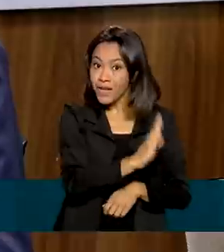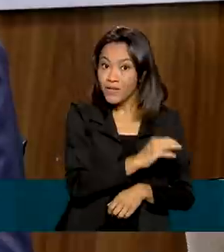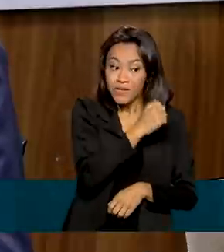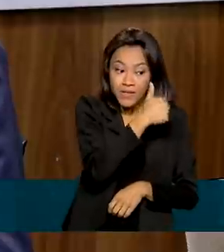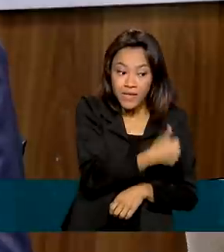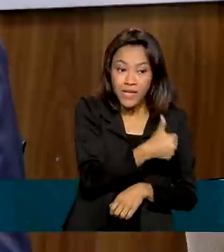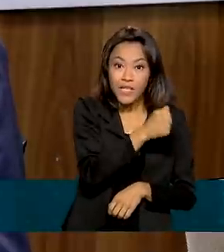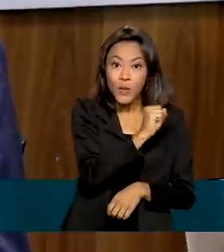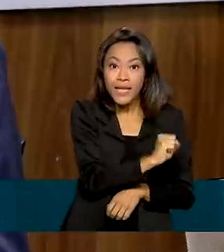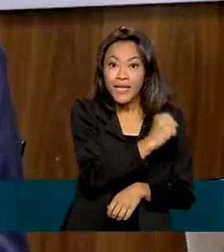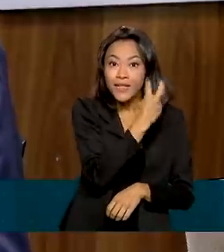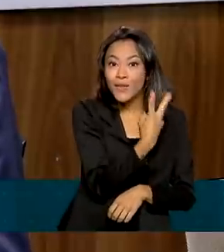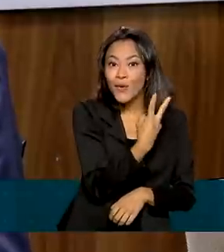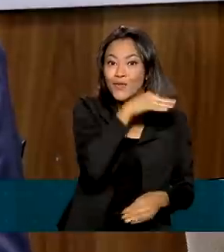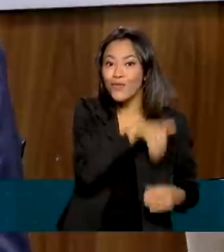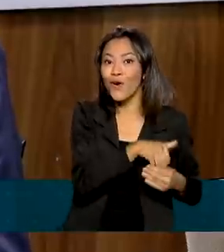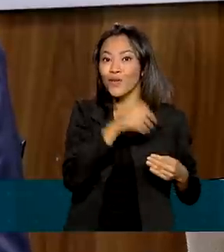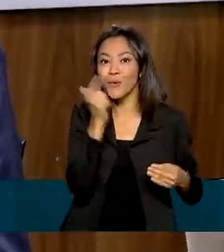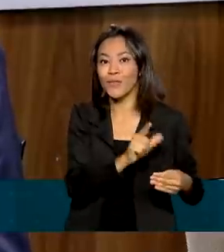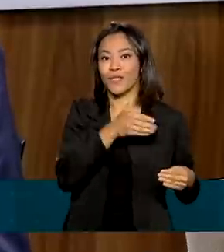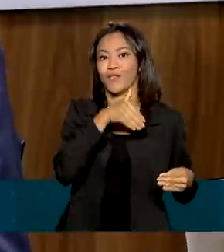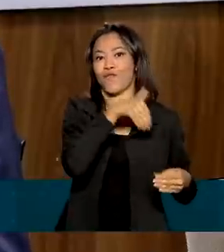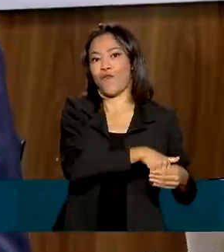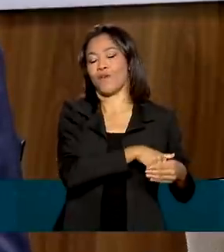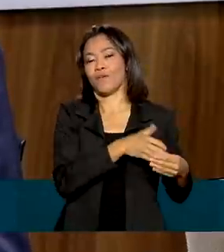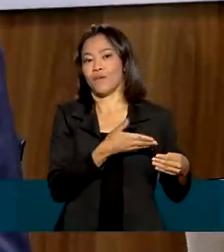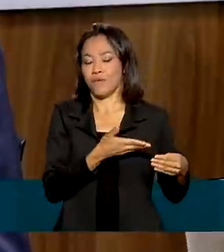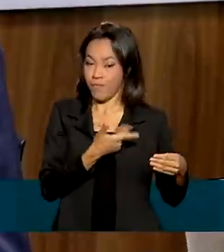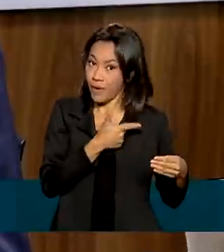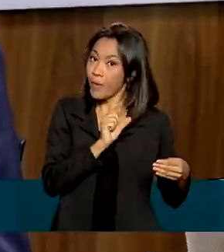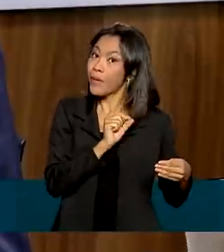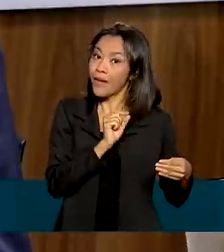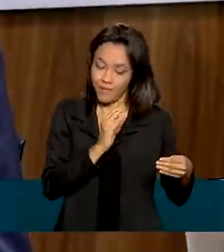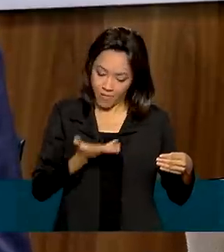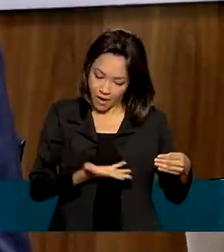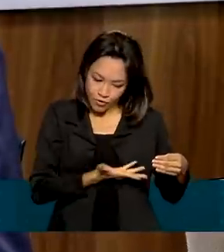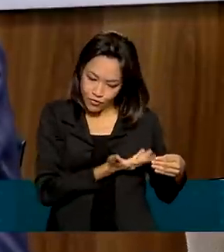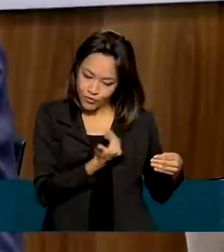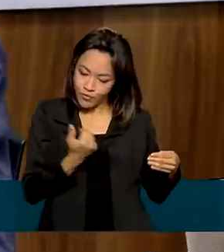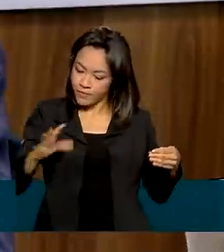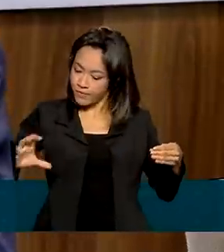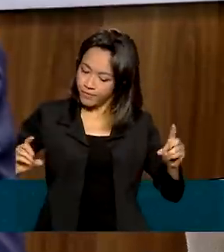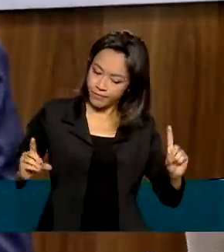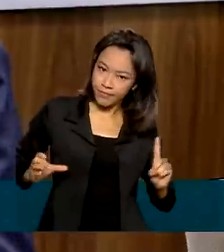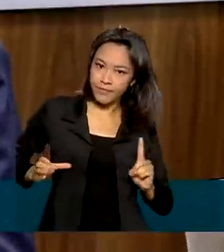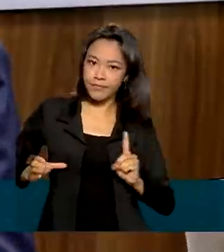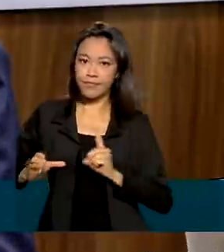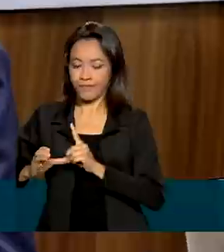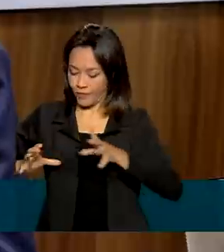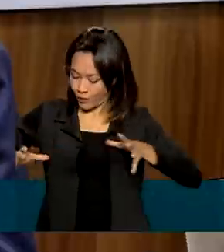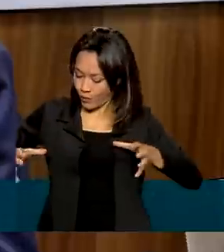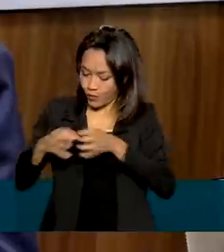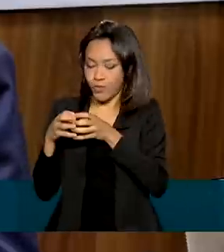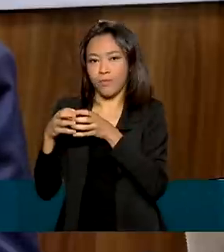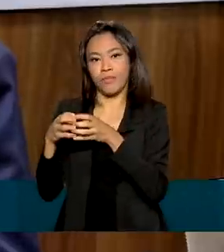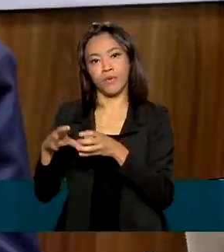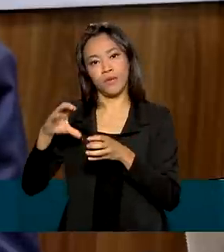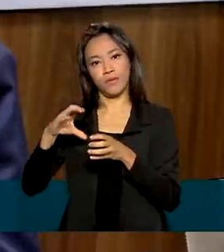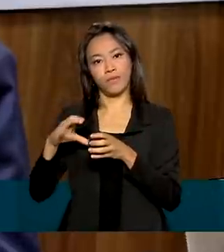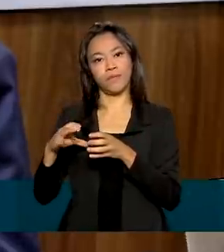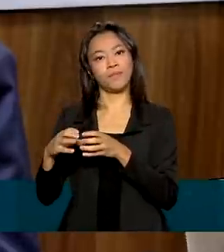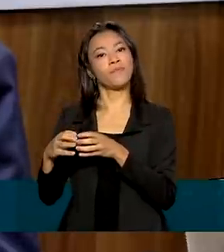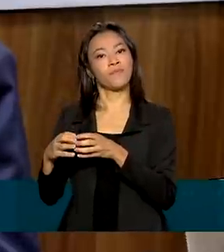182 votos para conseguir aí a sua a sua entrada na questão